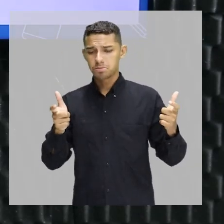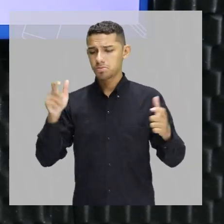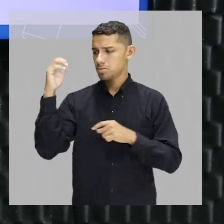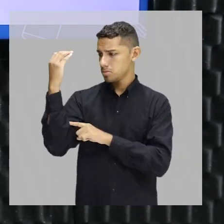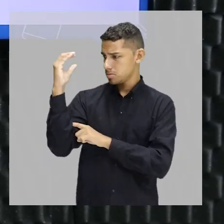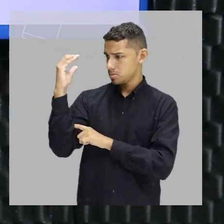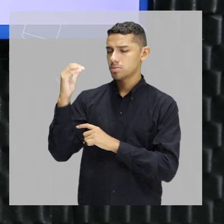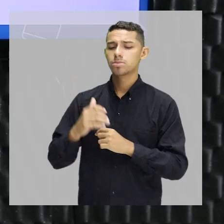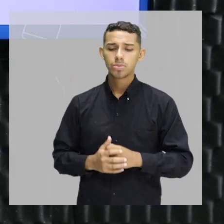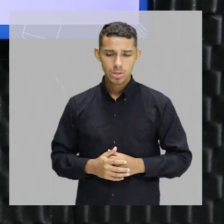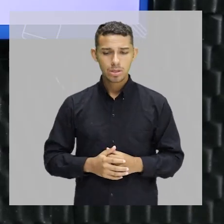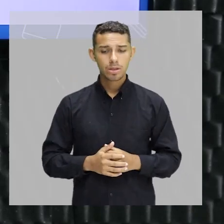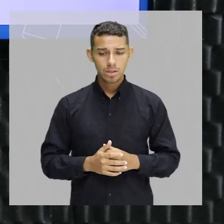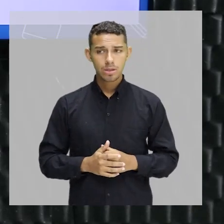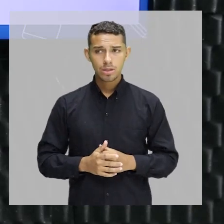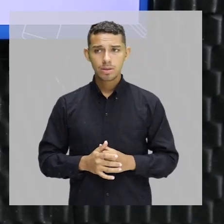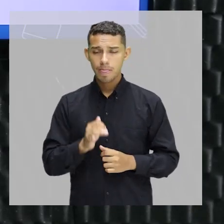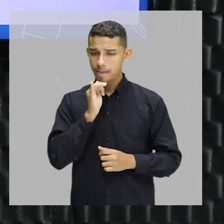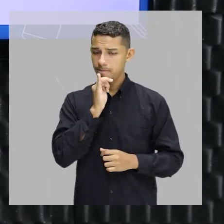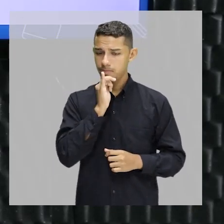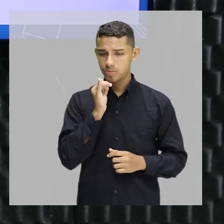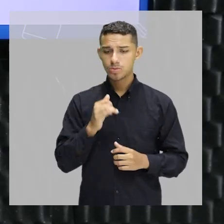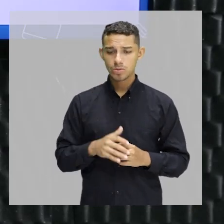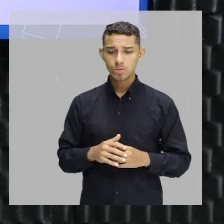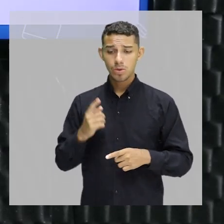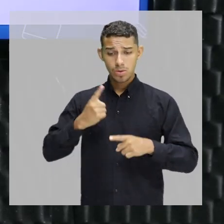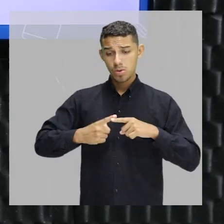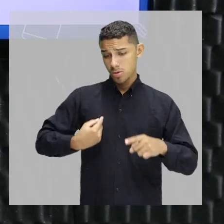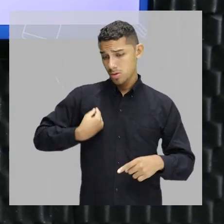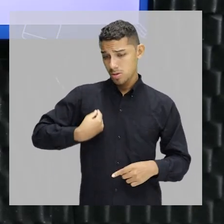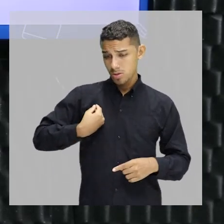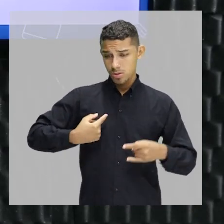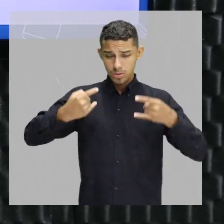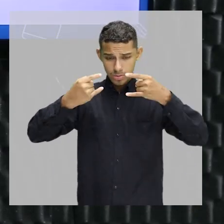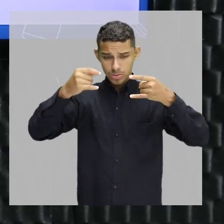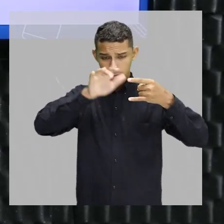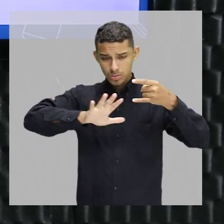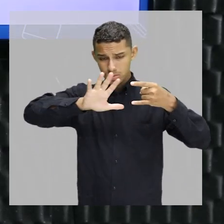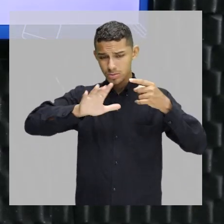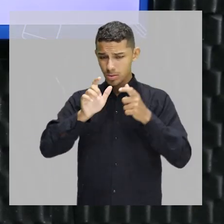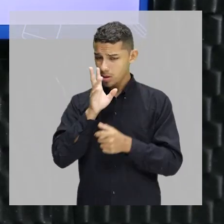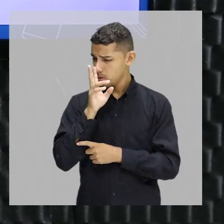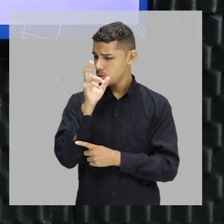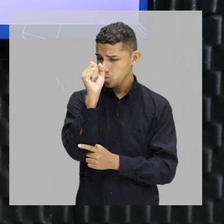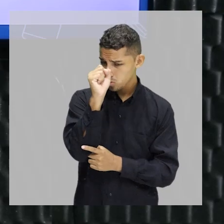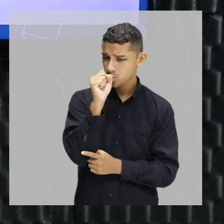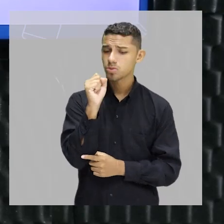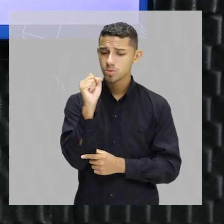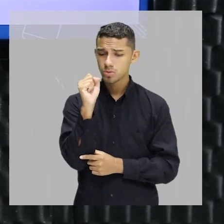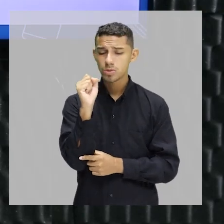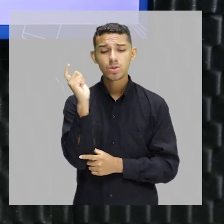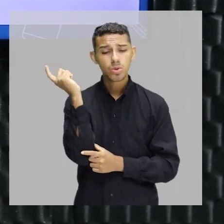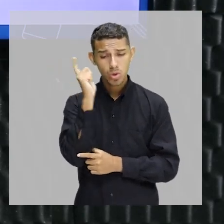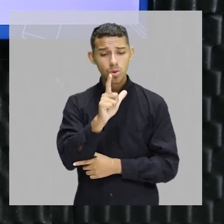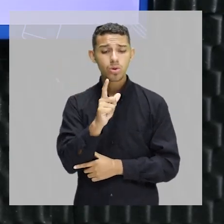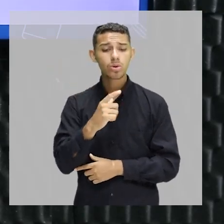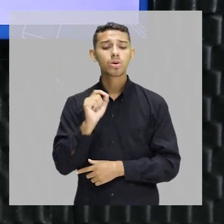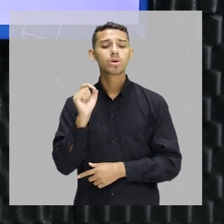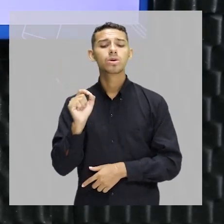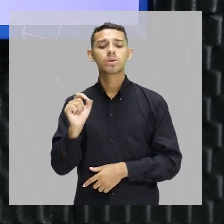Então ali elas fazem a curva justamente por conta da presença desses campos magnéticos, que são muito intensos. E isso vai fazer com que